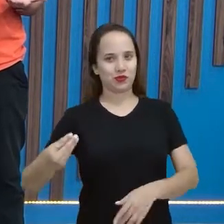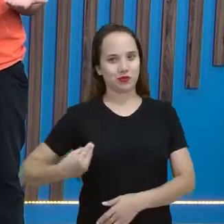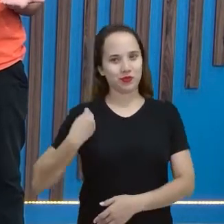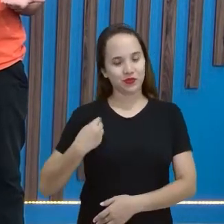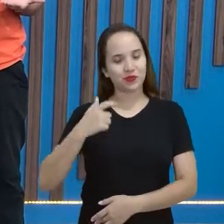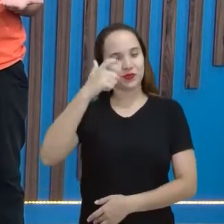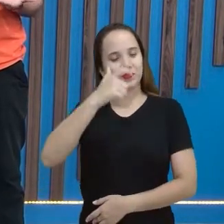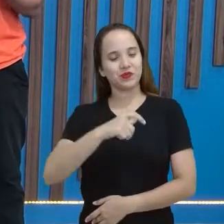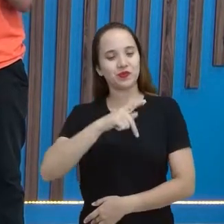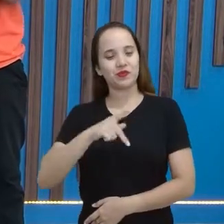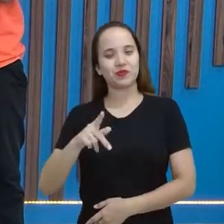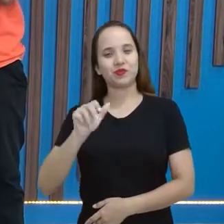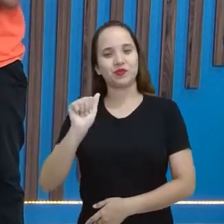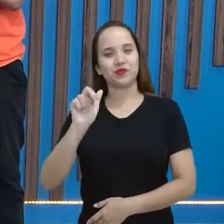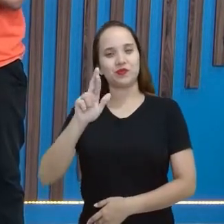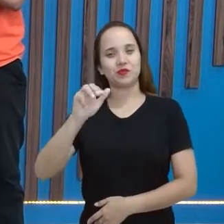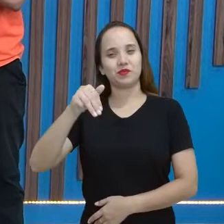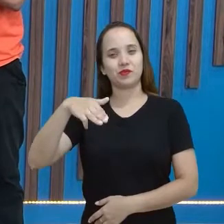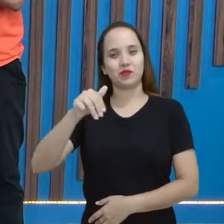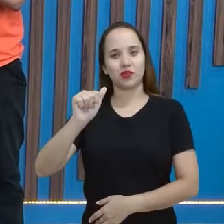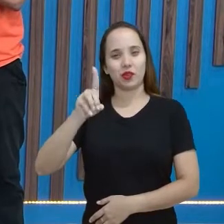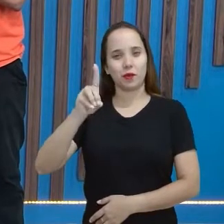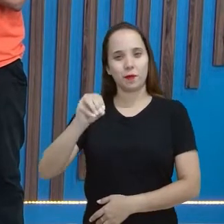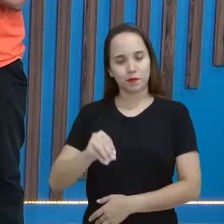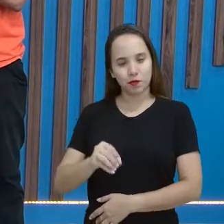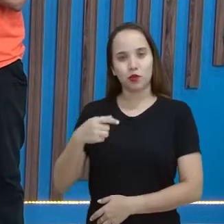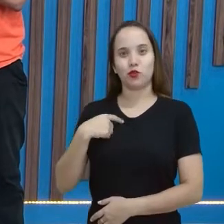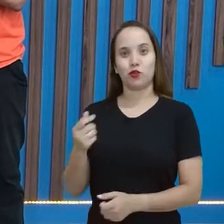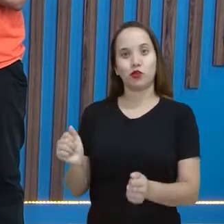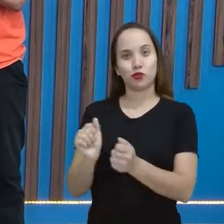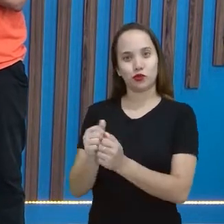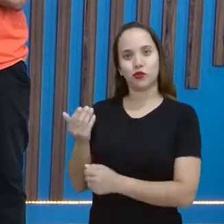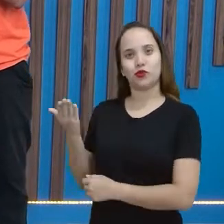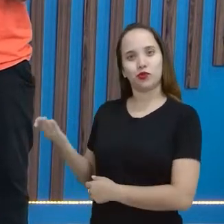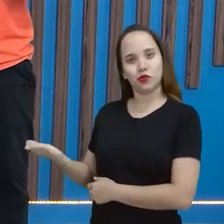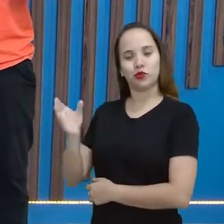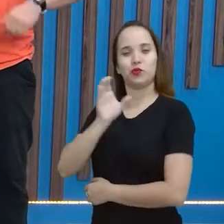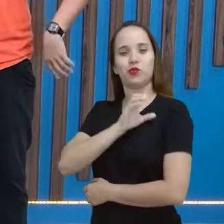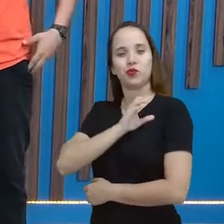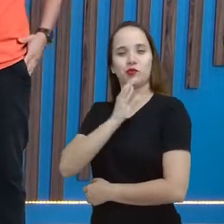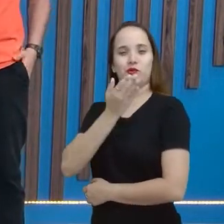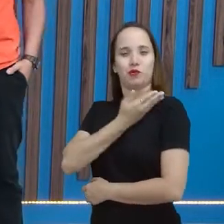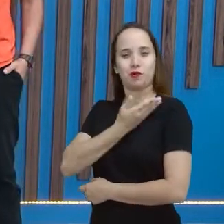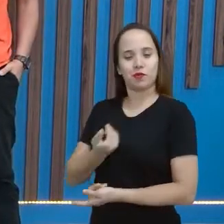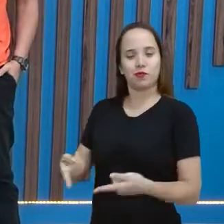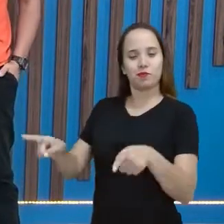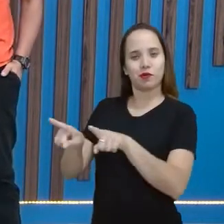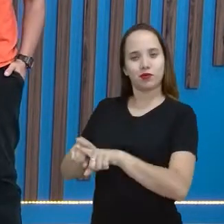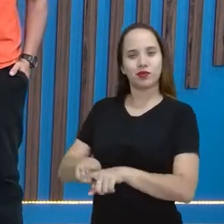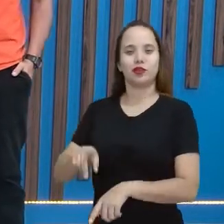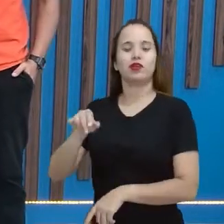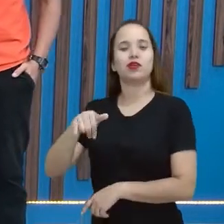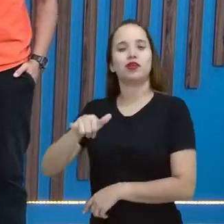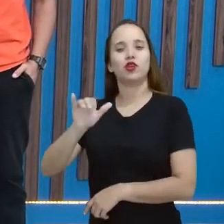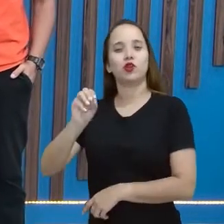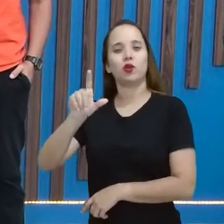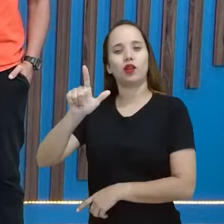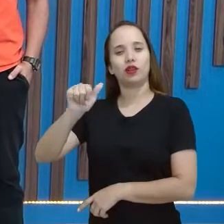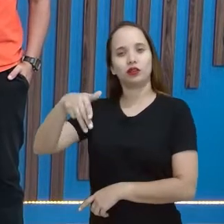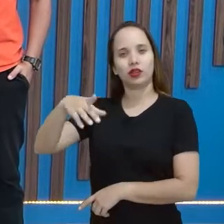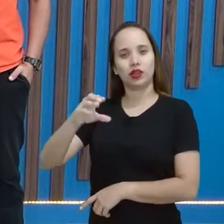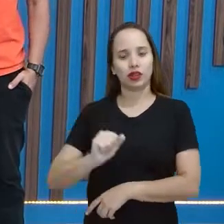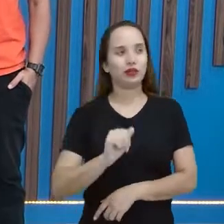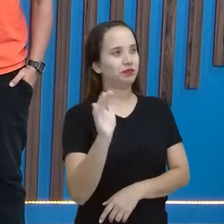professor Armando Pérez, estou aqui com a minha companheira, amiga e parceira, Yolanda Oliveira. E aí, pessoal,